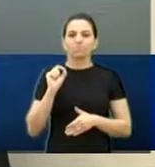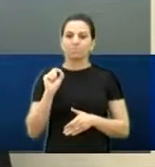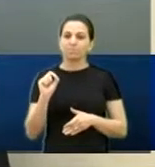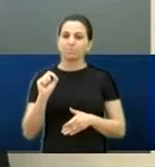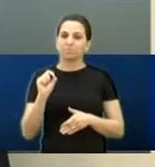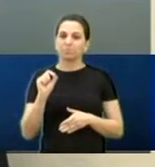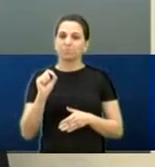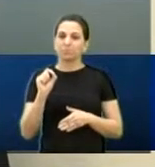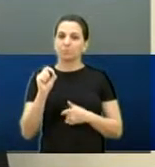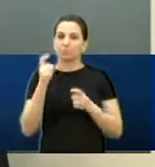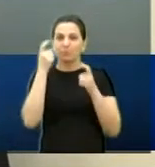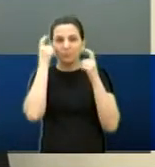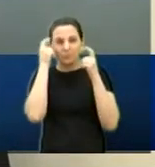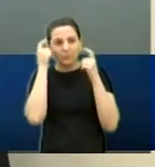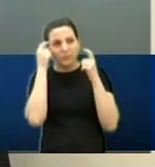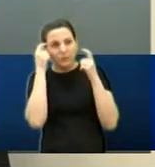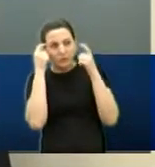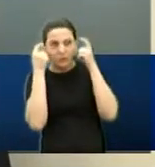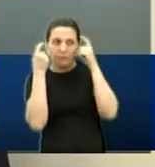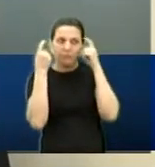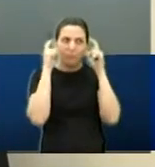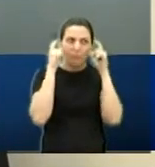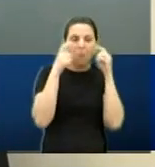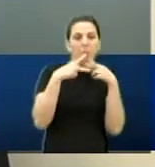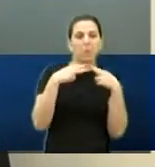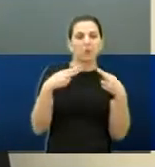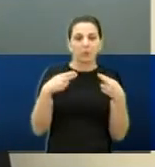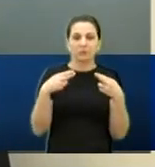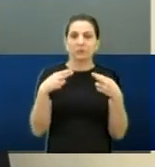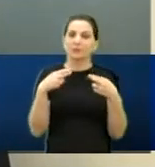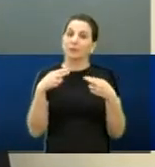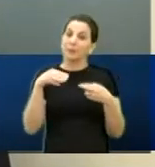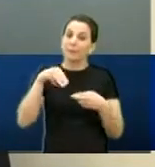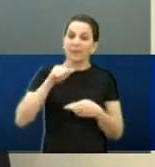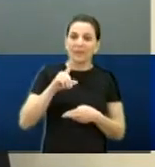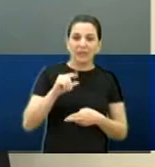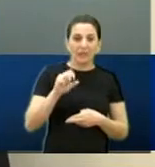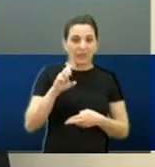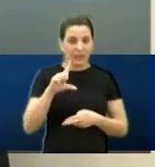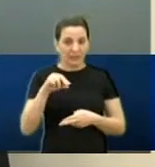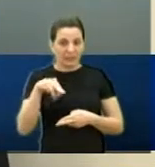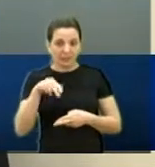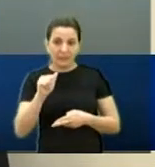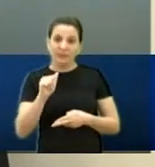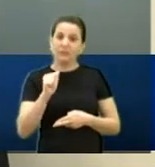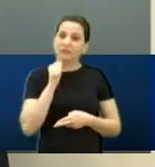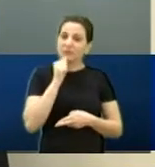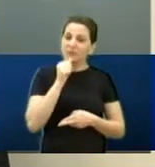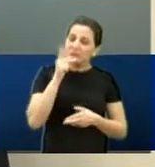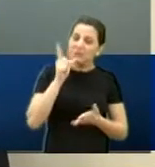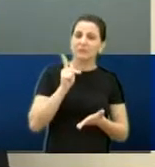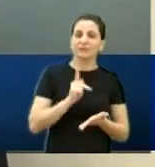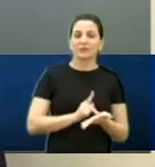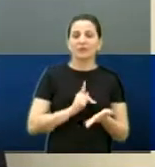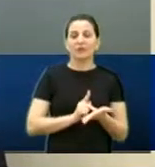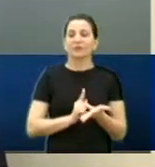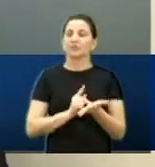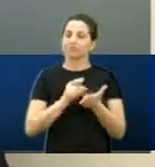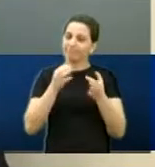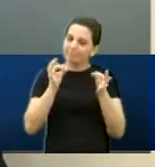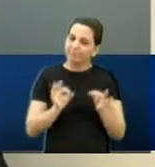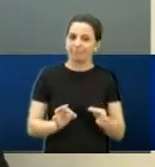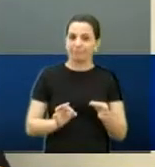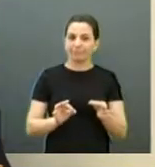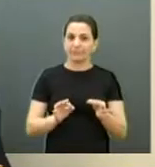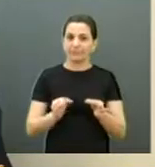nós estamos refletindo sobre algumas situações e o senhor josé carlos madalena tá certo nós temos que investigar mesmo então resposta à solicitação